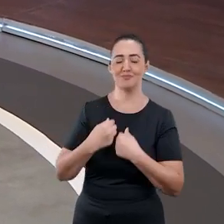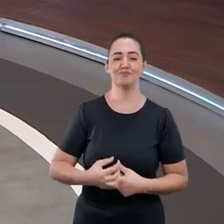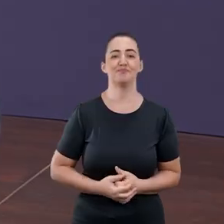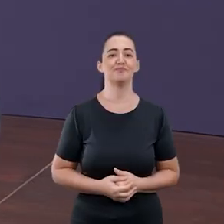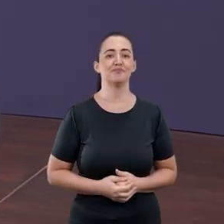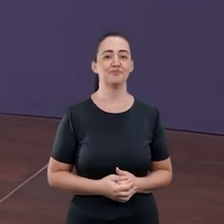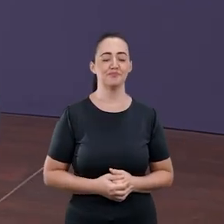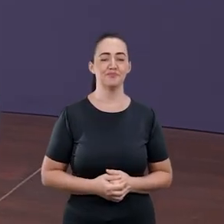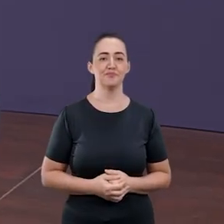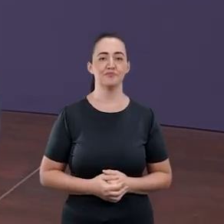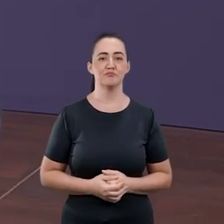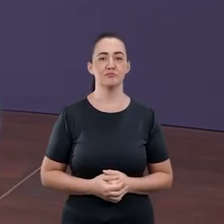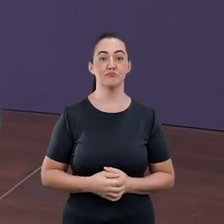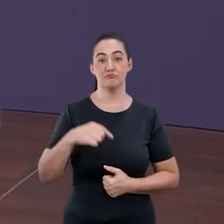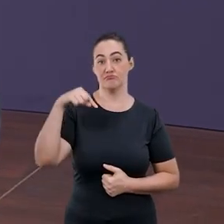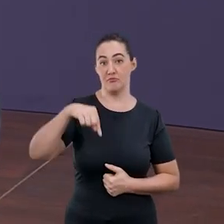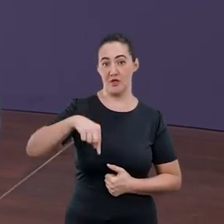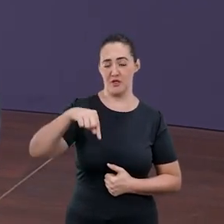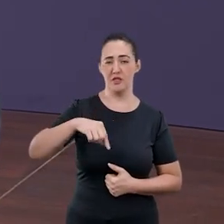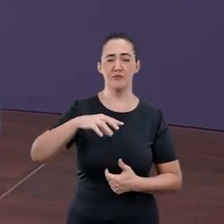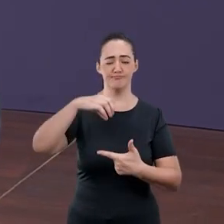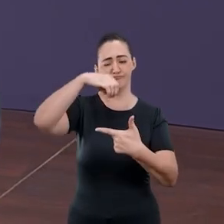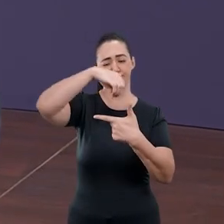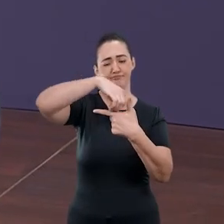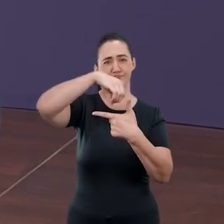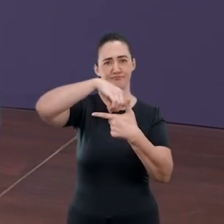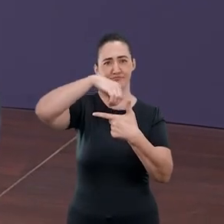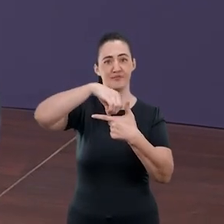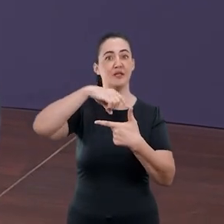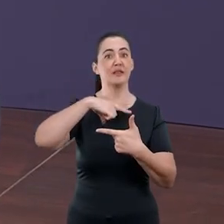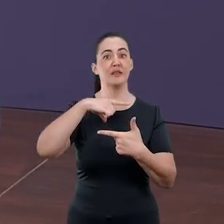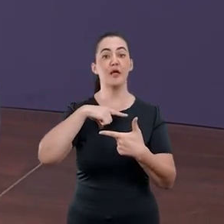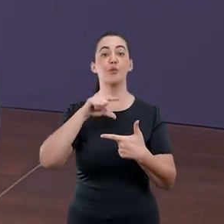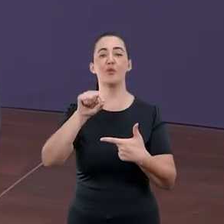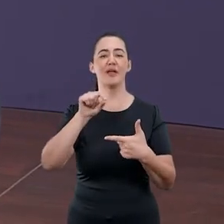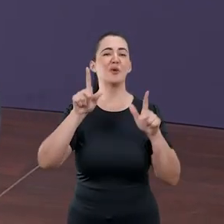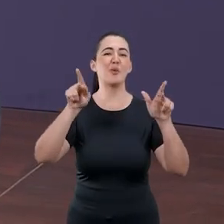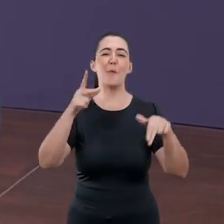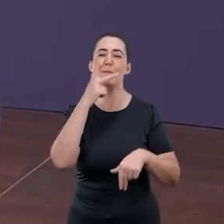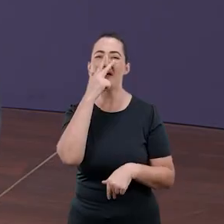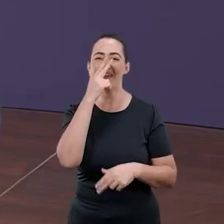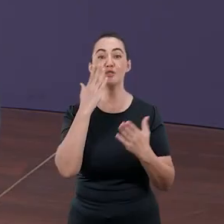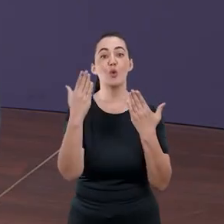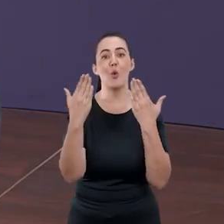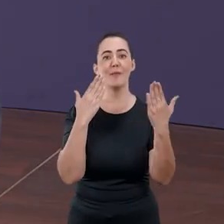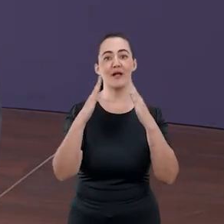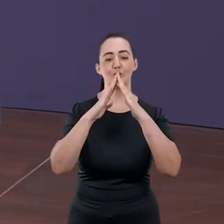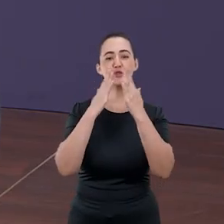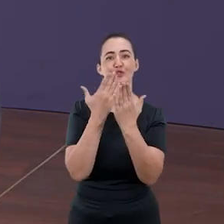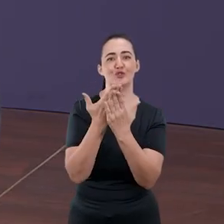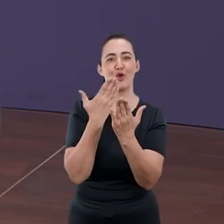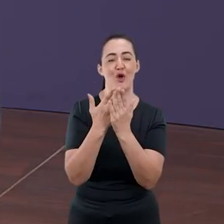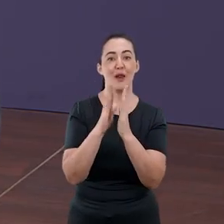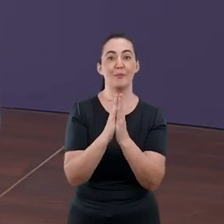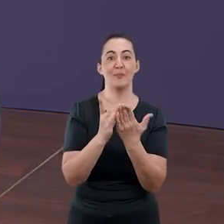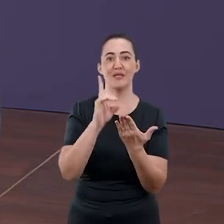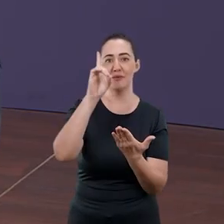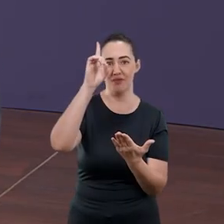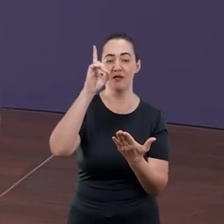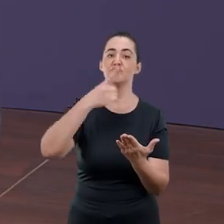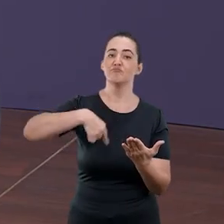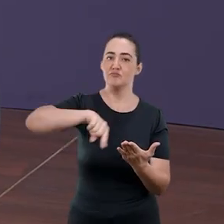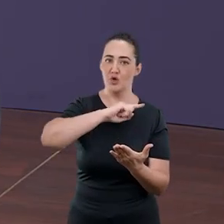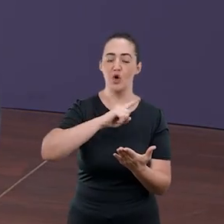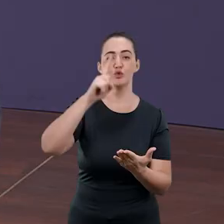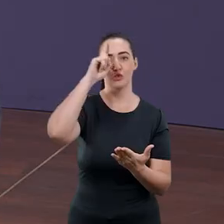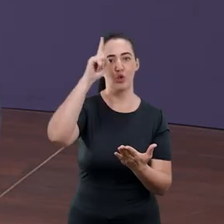Palavra. Aqui na Novo Tempo, nós temos a maior e melhor escola bíblica do mundo. É isso mesmo, onde nós enviamos